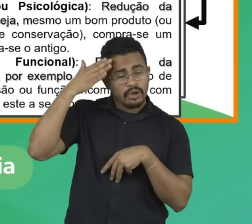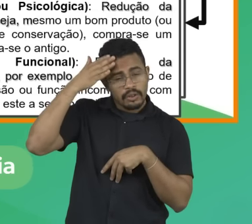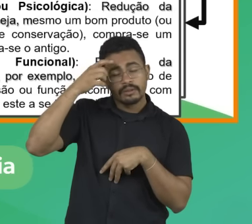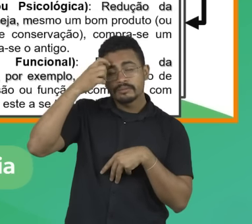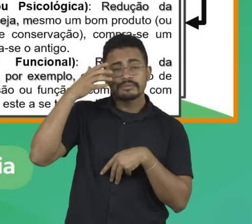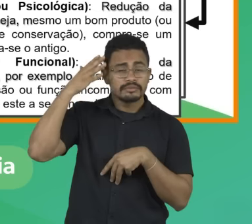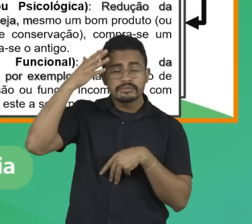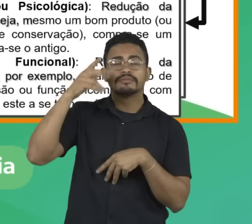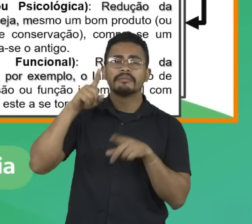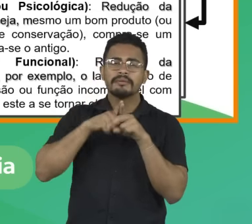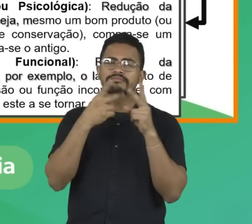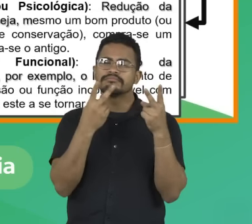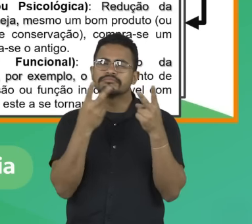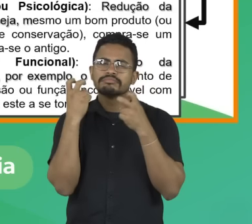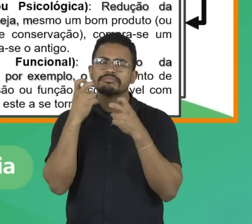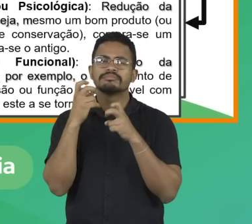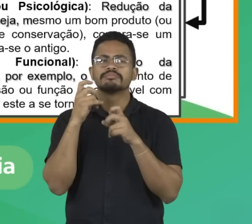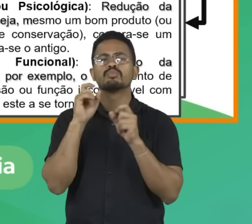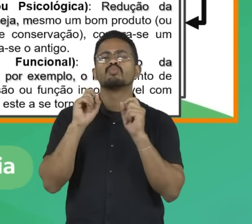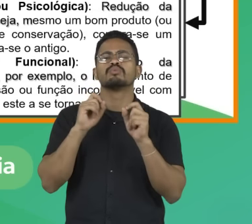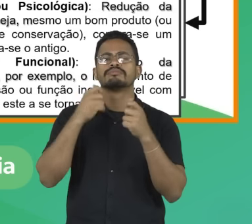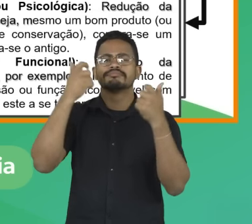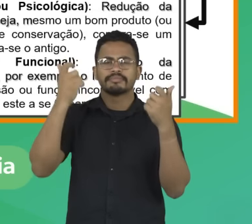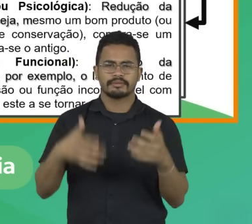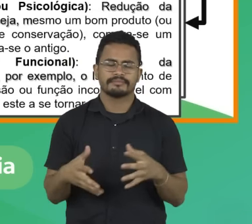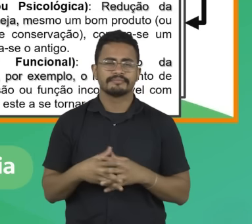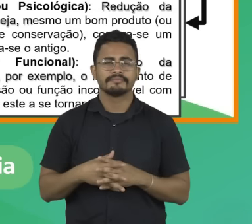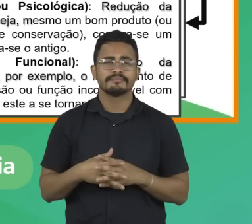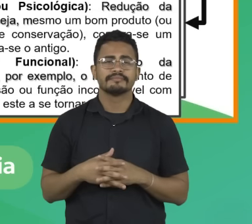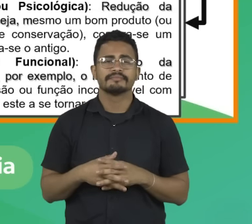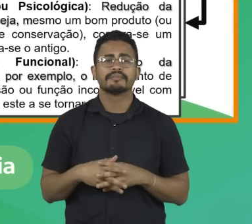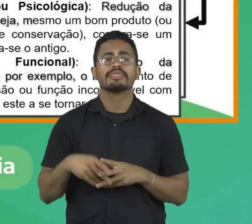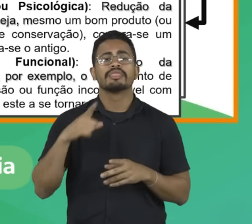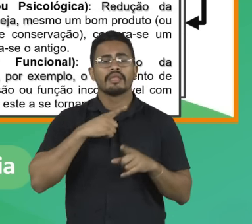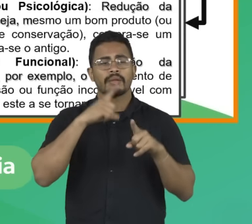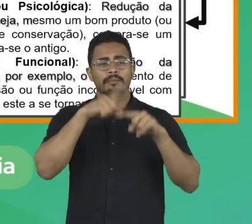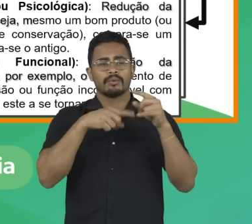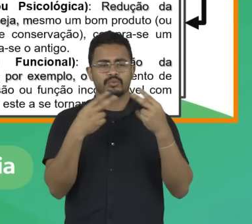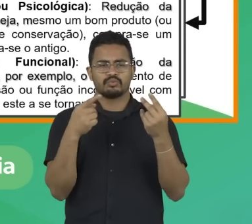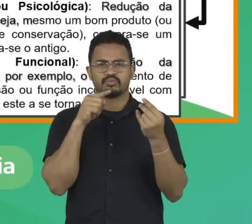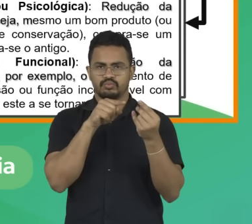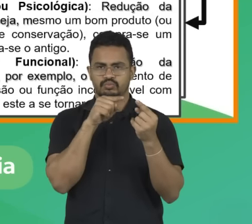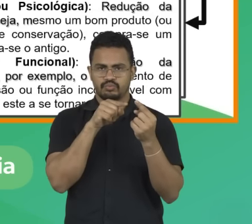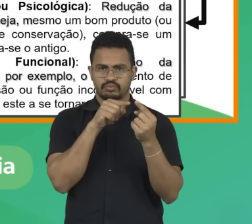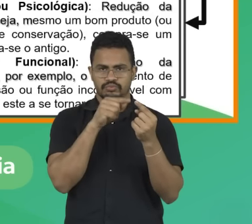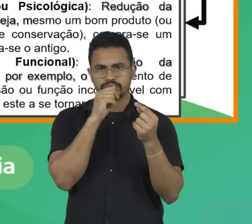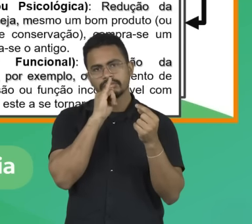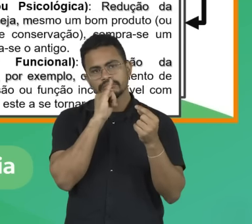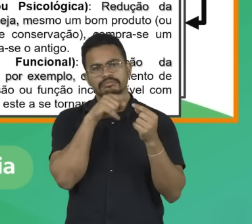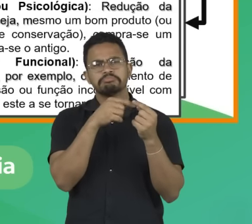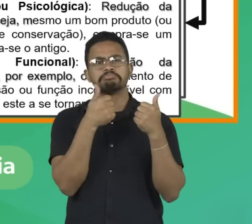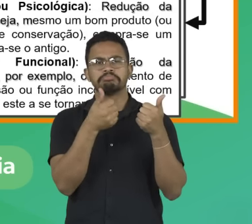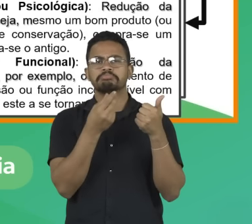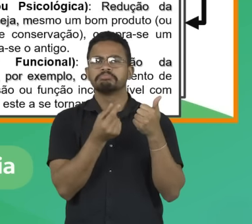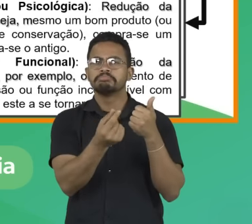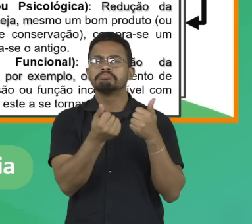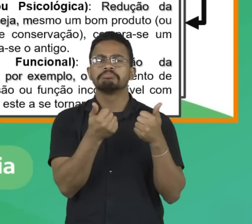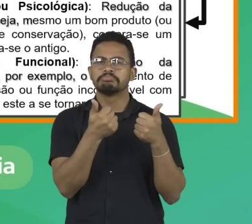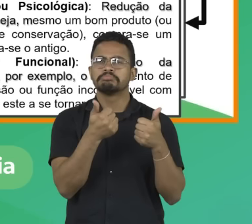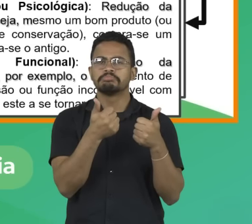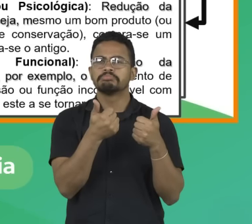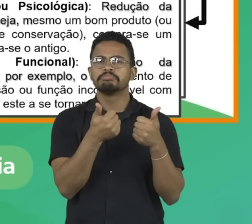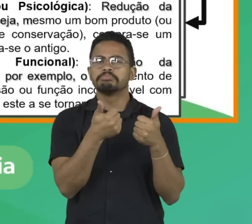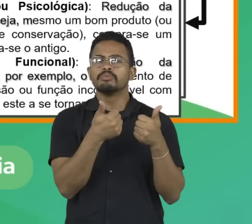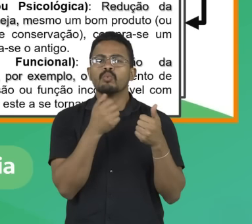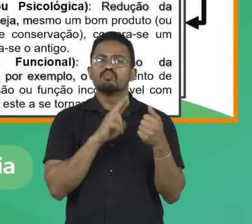da aceitação. O que isso quer dizer? Você tem um produto, ele é perfeitamente funcional, ele não quebrou, ele te atende às necessidades, mas como